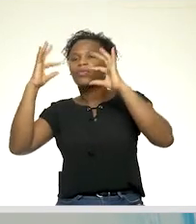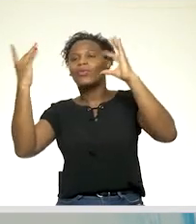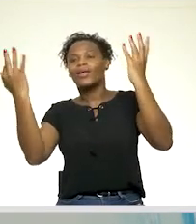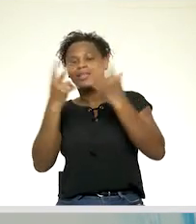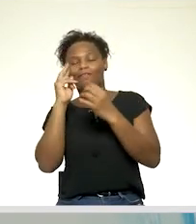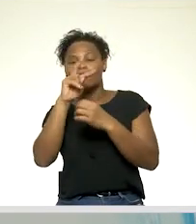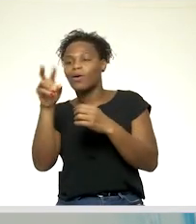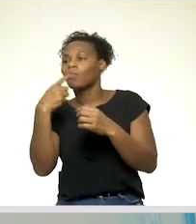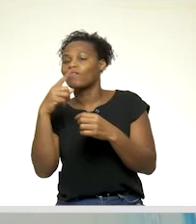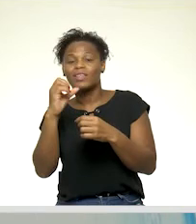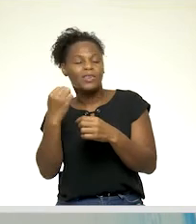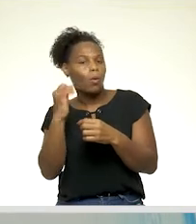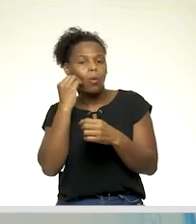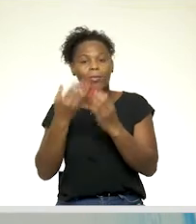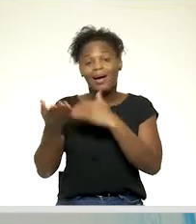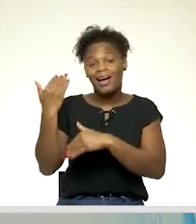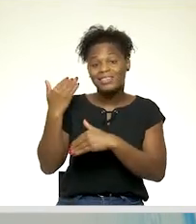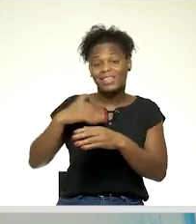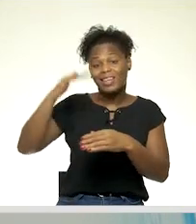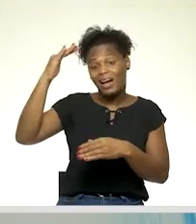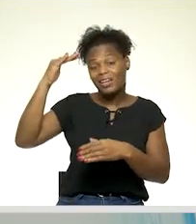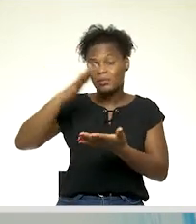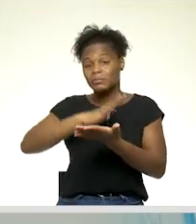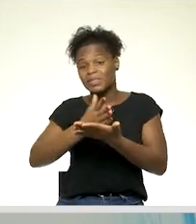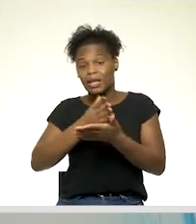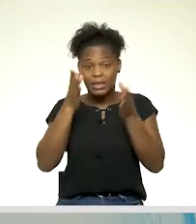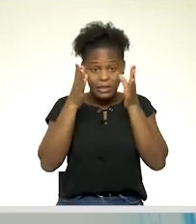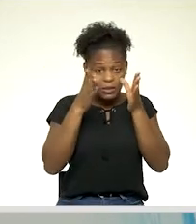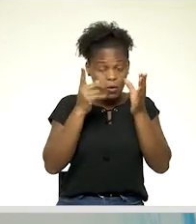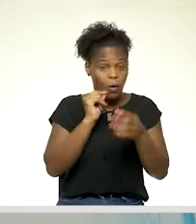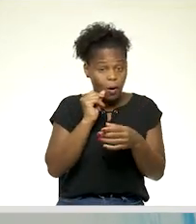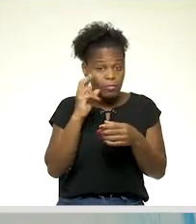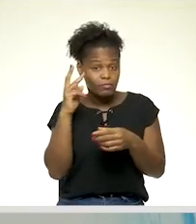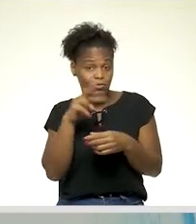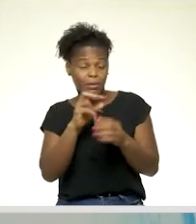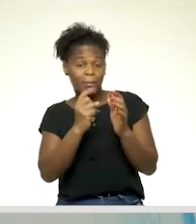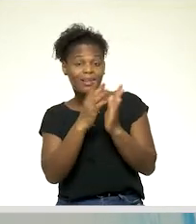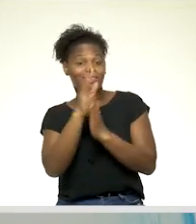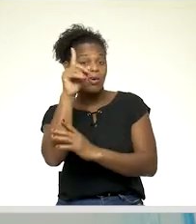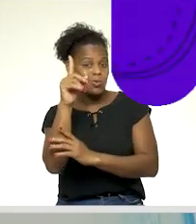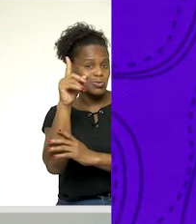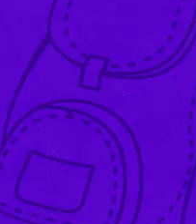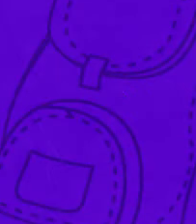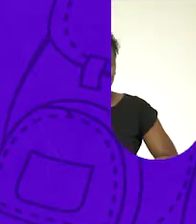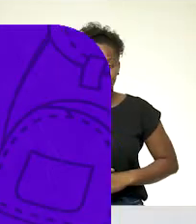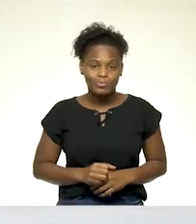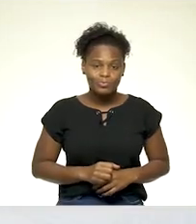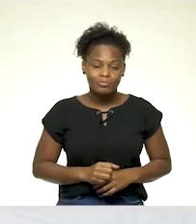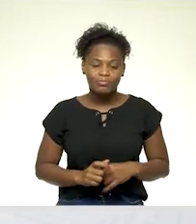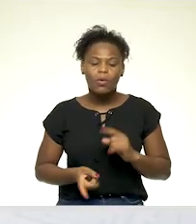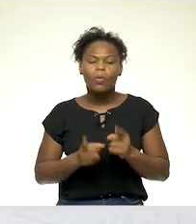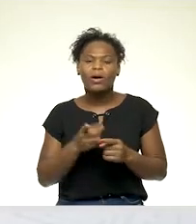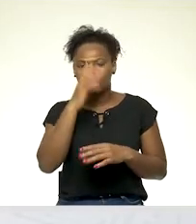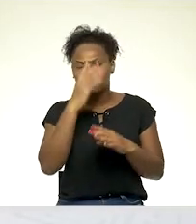e não, como antes na Idade Média, a atenção voltada para Deus. E o que é